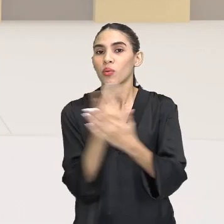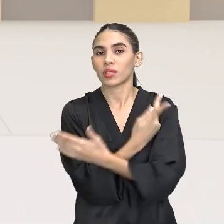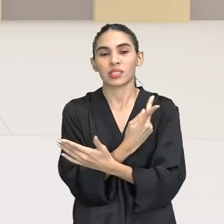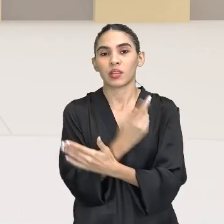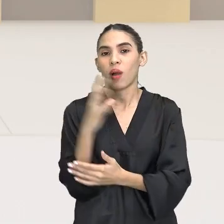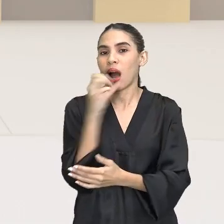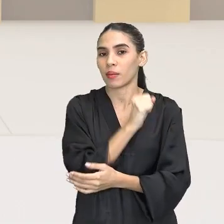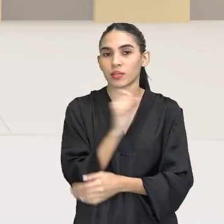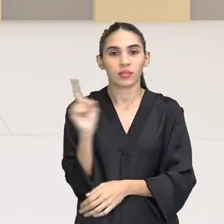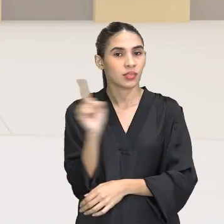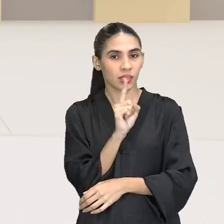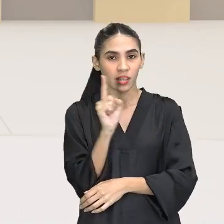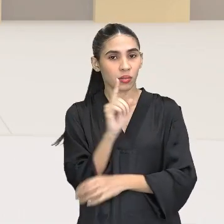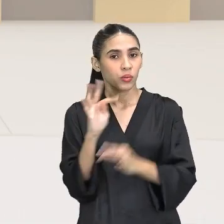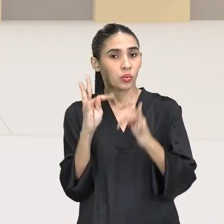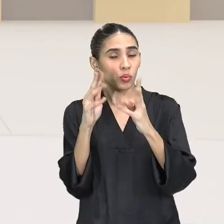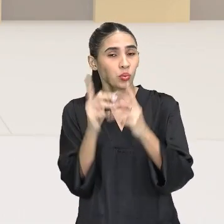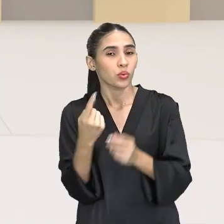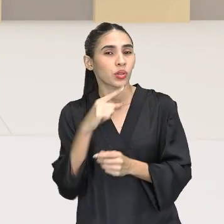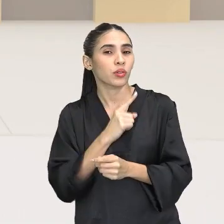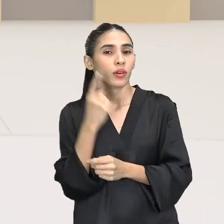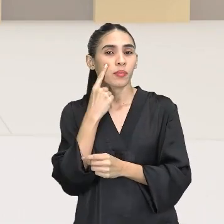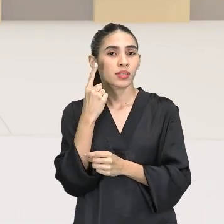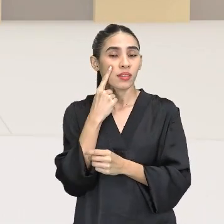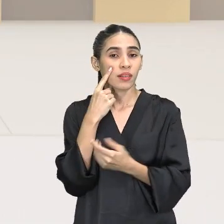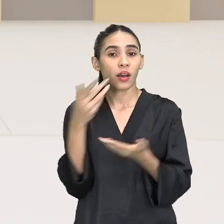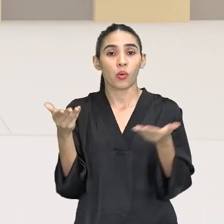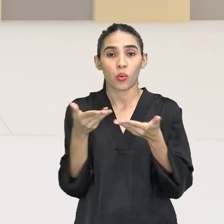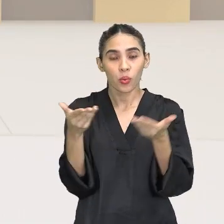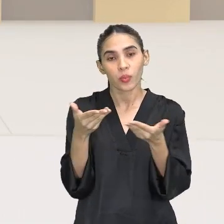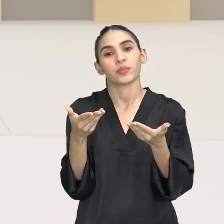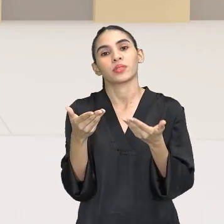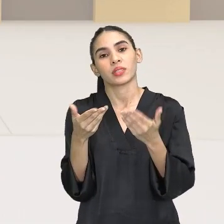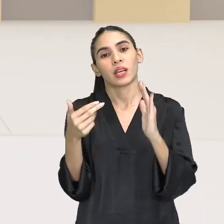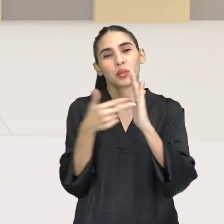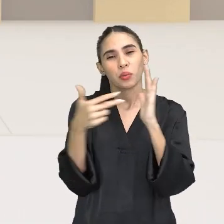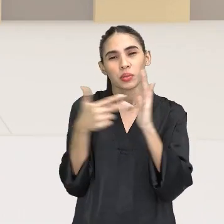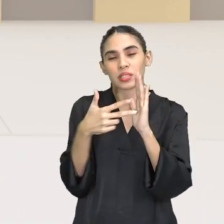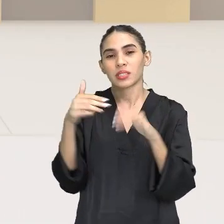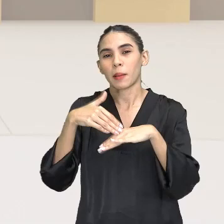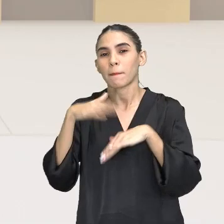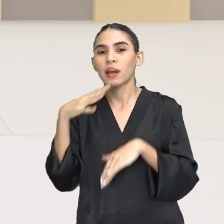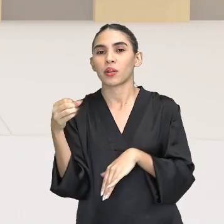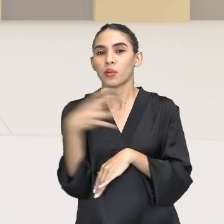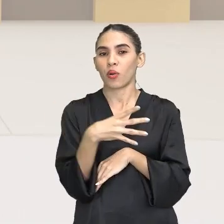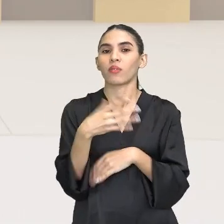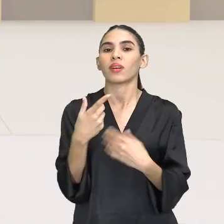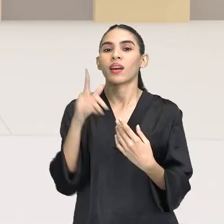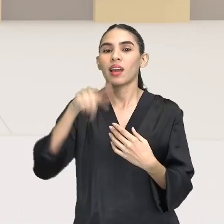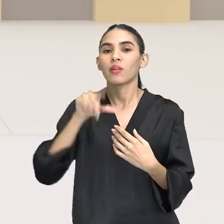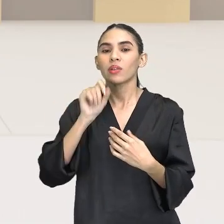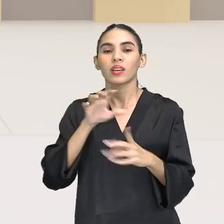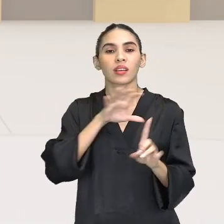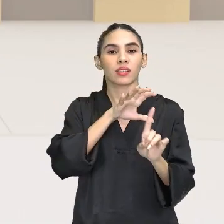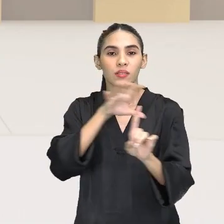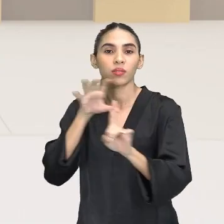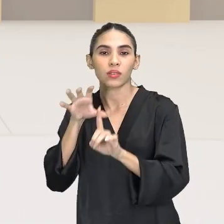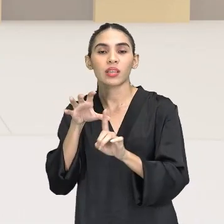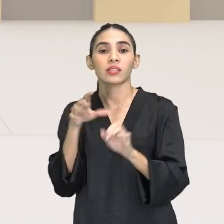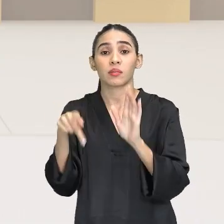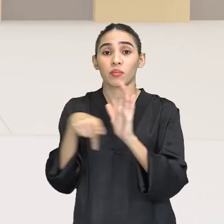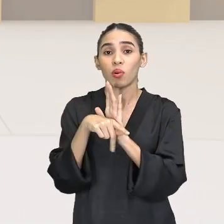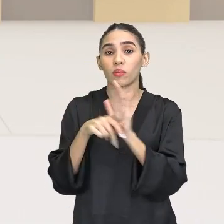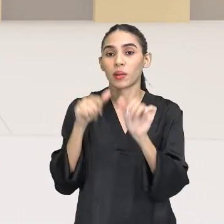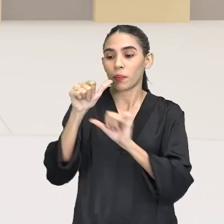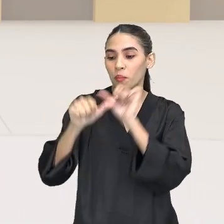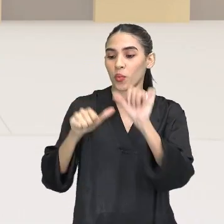para outra. Tudo que a gente pode observar atualmente, nessas notícias mais recentes, são reflexos aí dessas